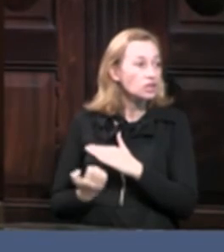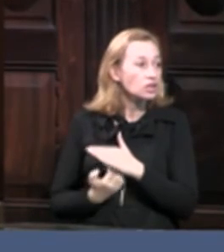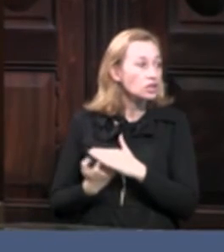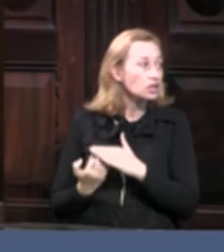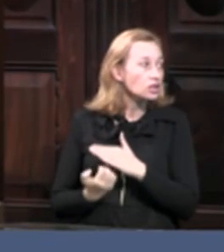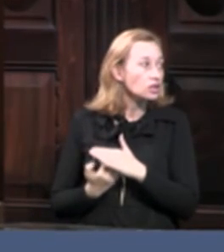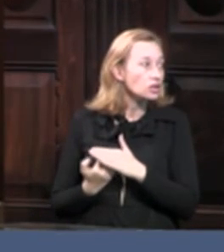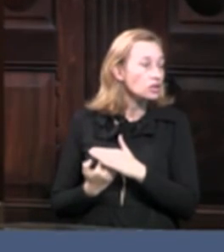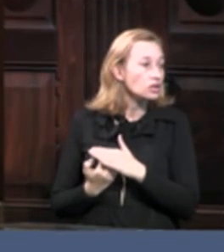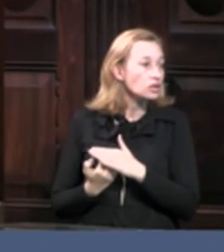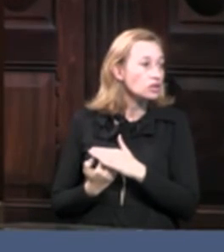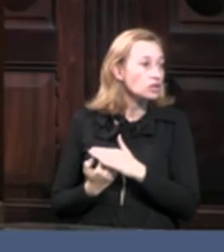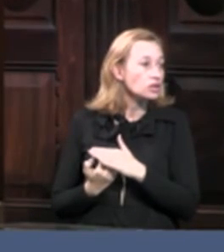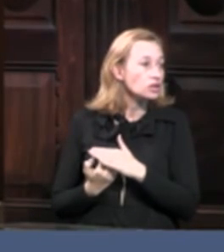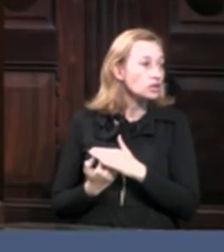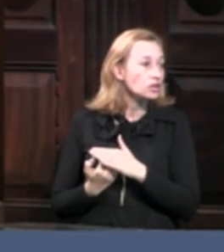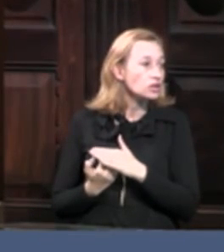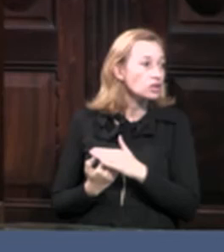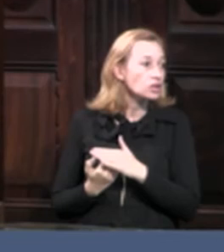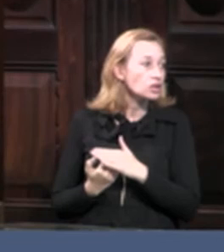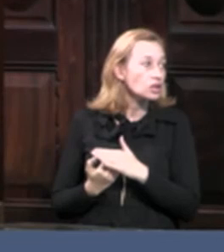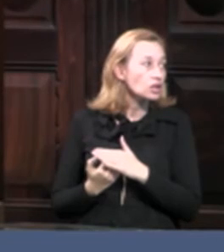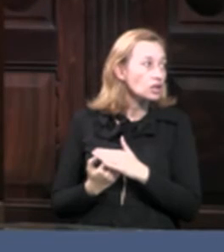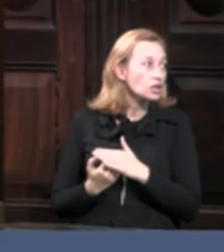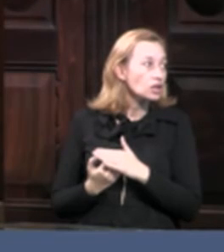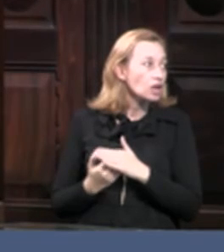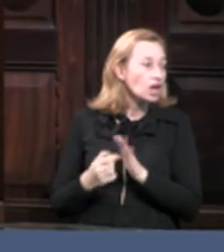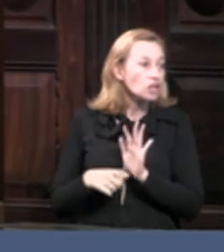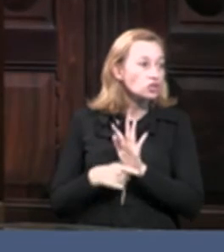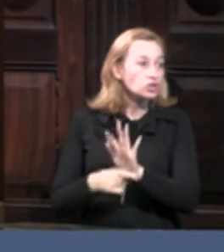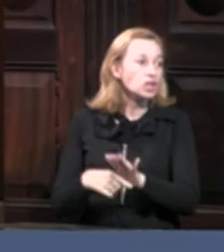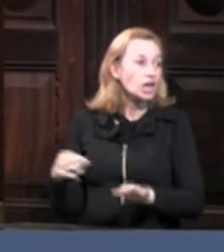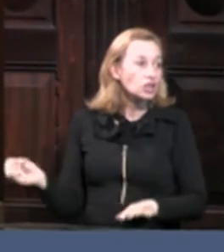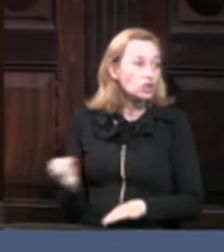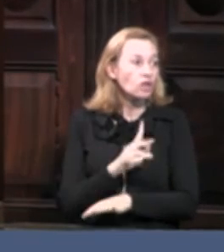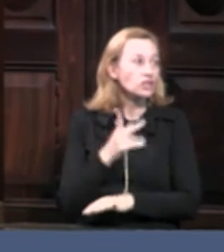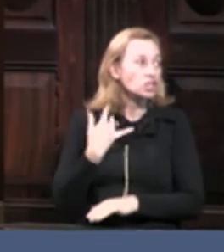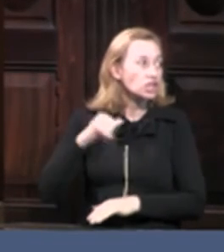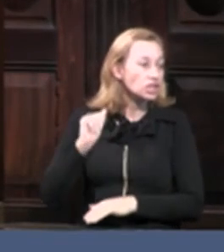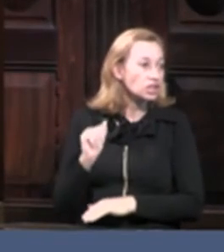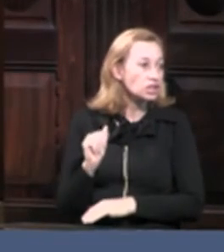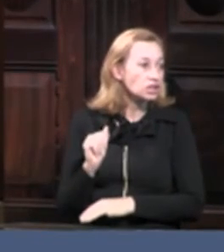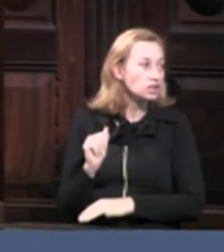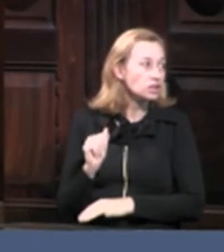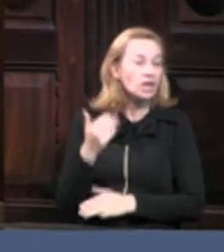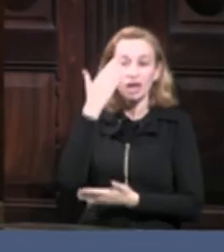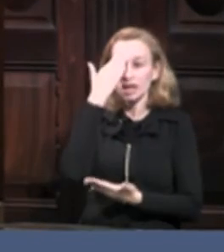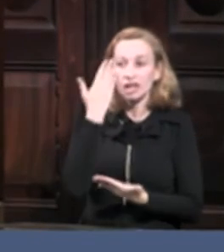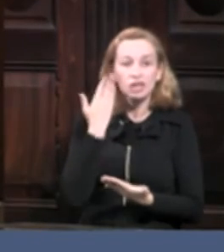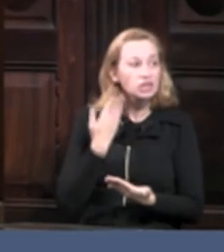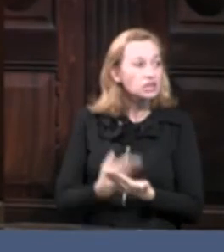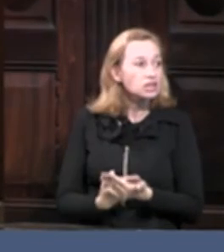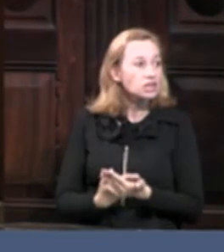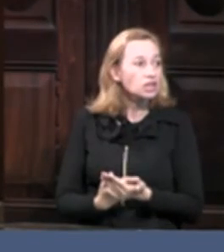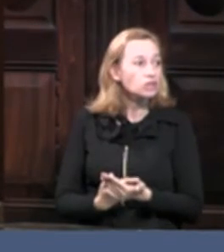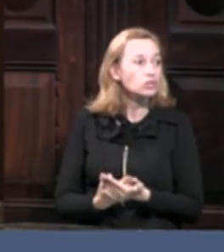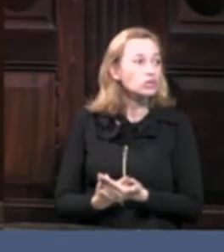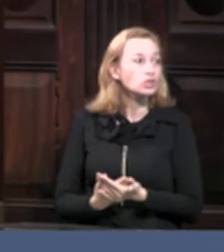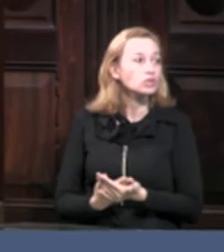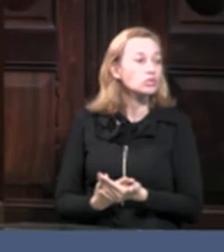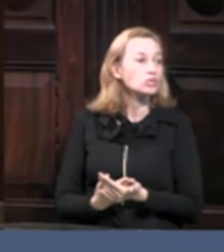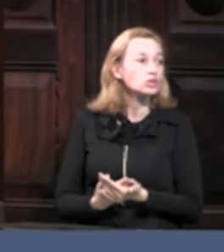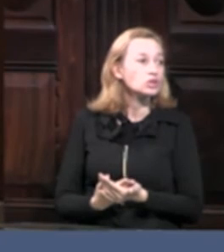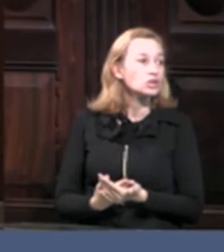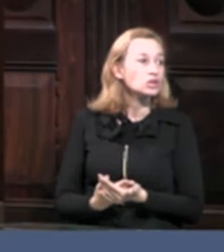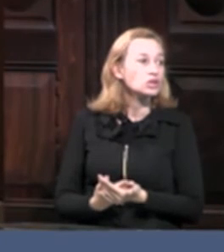o investimento em novas linhas e a possibilidade de diminuição de tarifa. Acreditamos que, como está atualmente o edital,